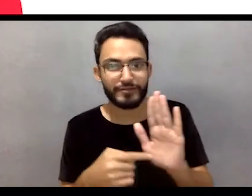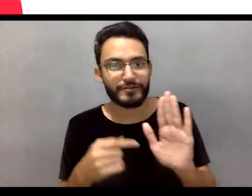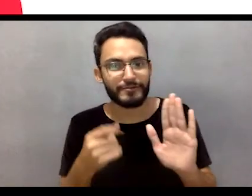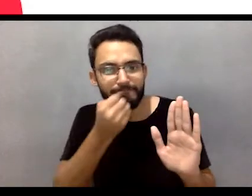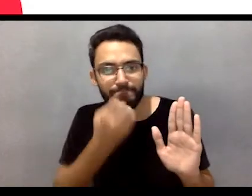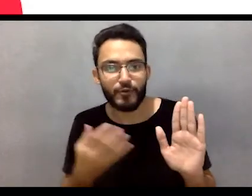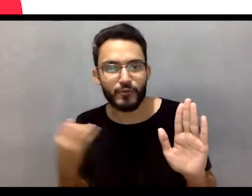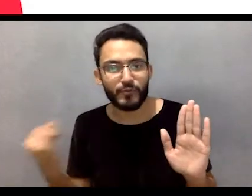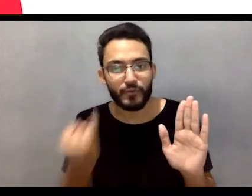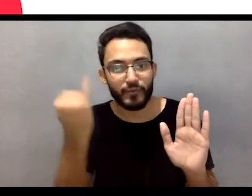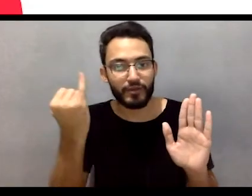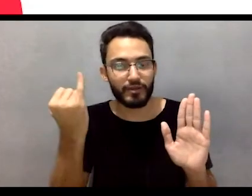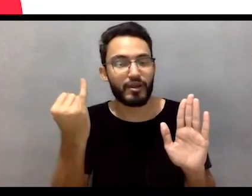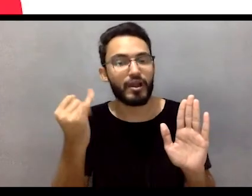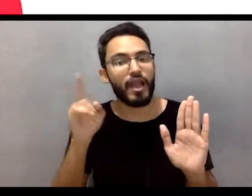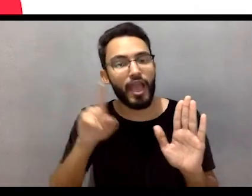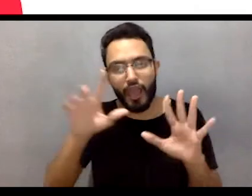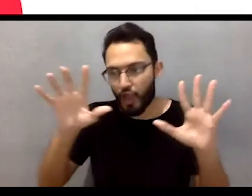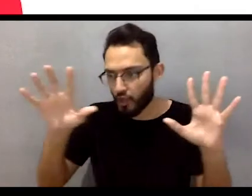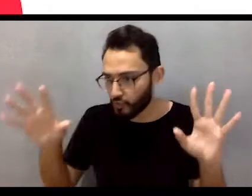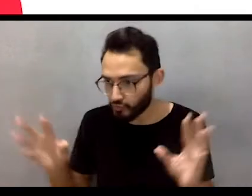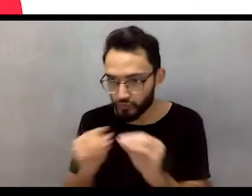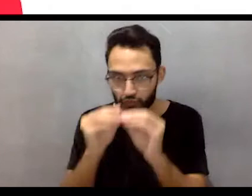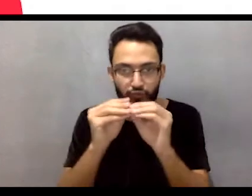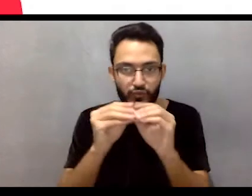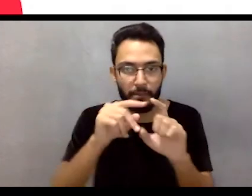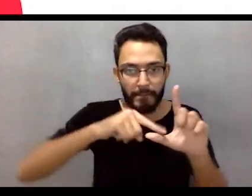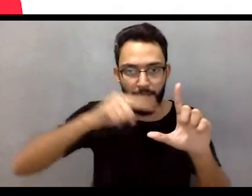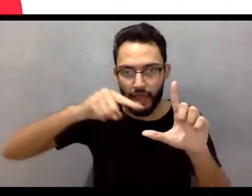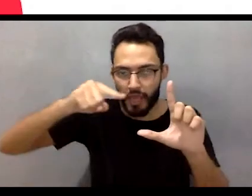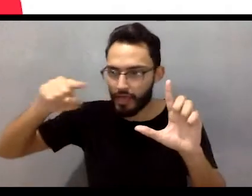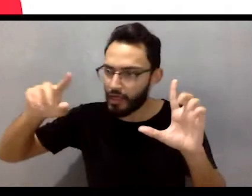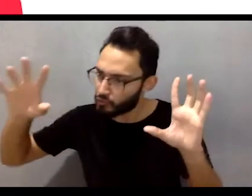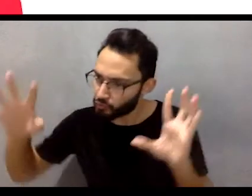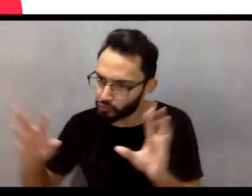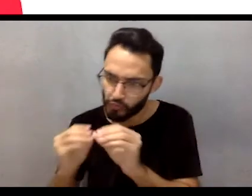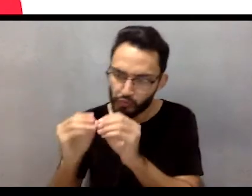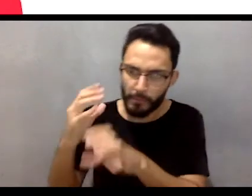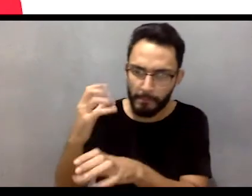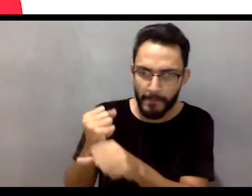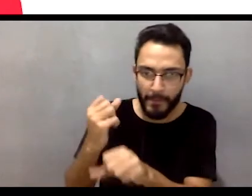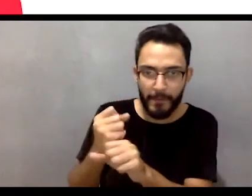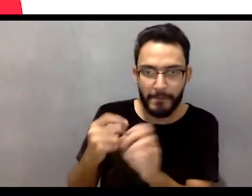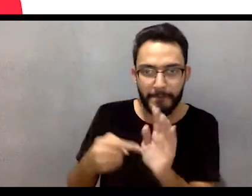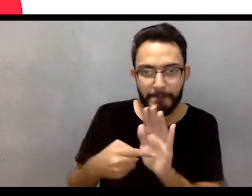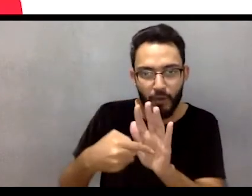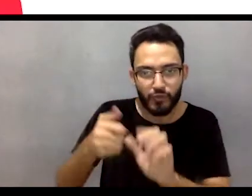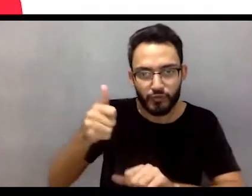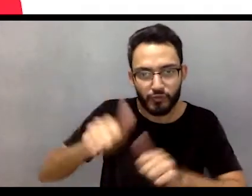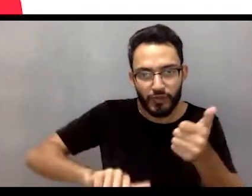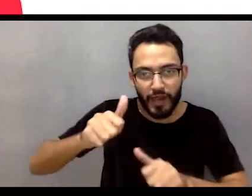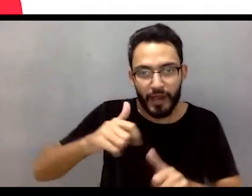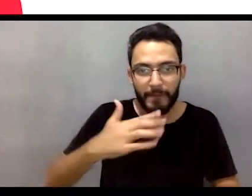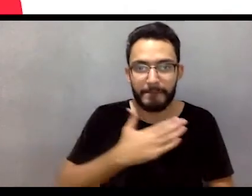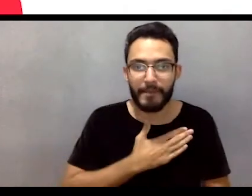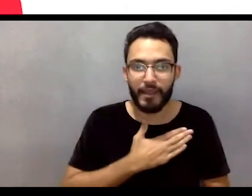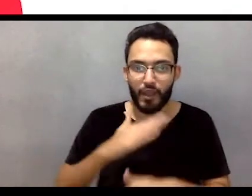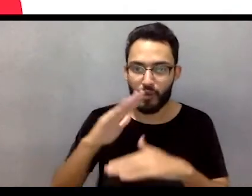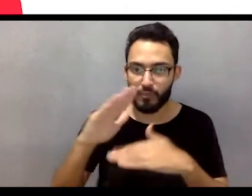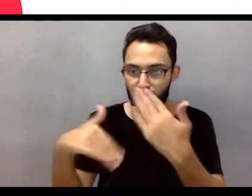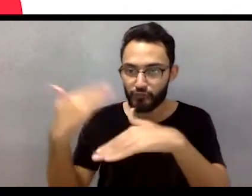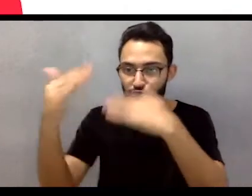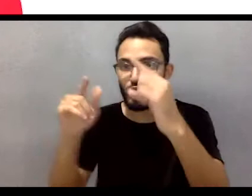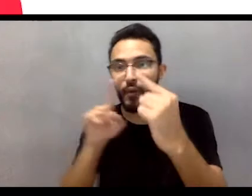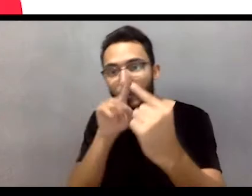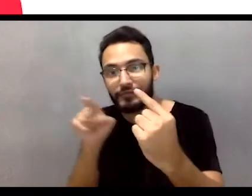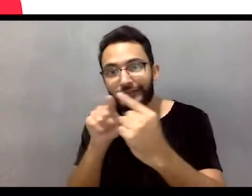results, que é um conjunto de métricas que vão medir o meu progresso em direção ao meu